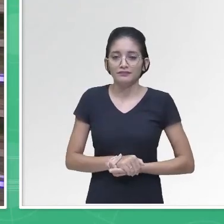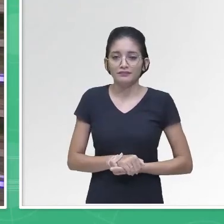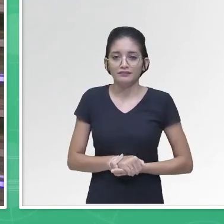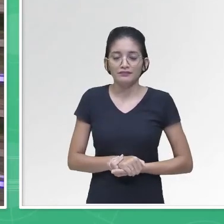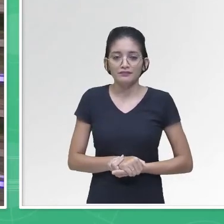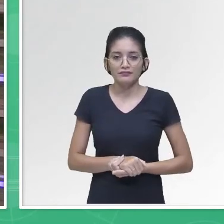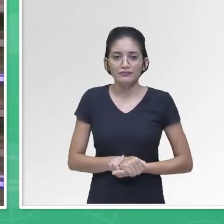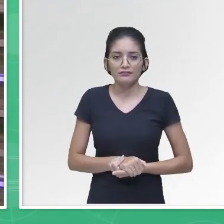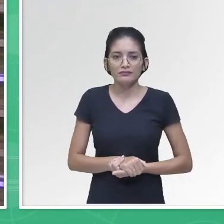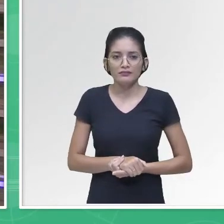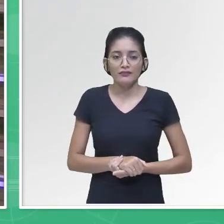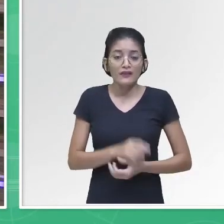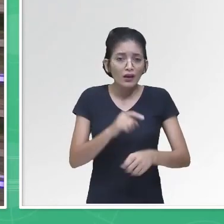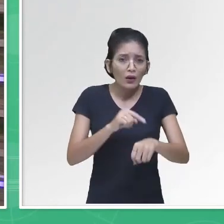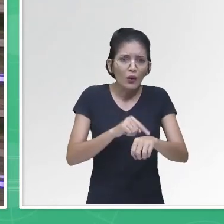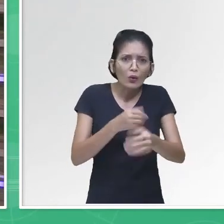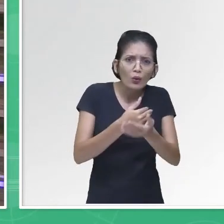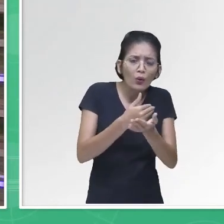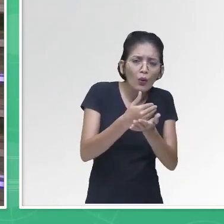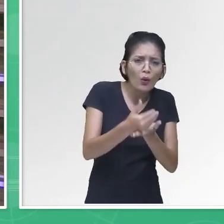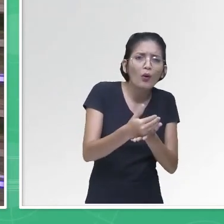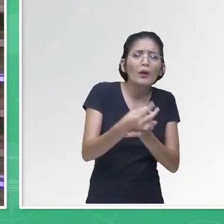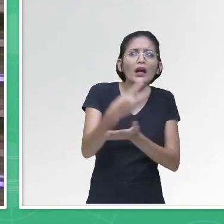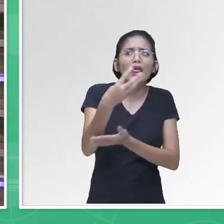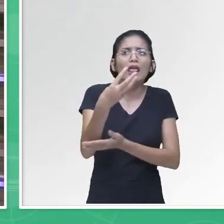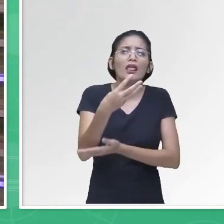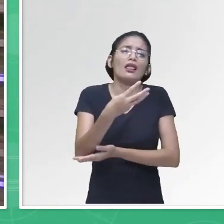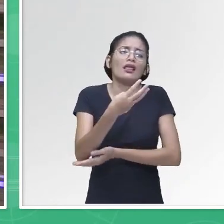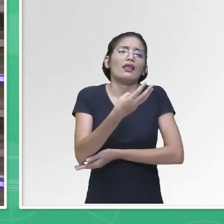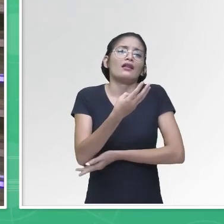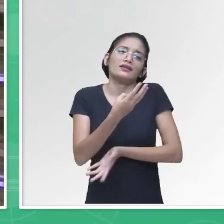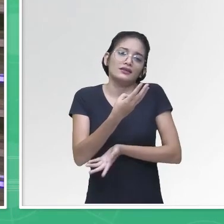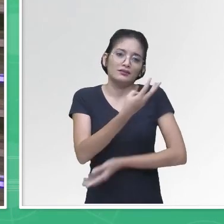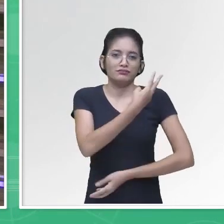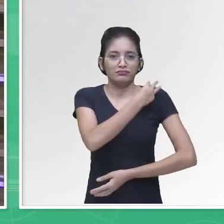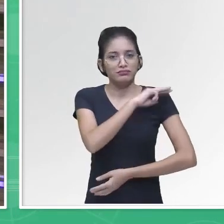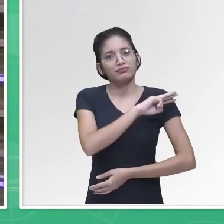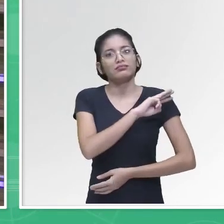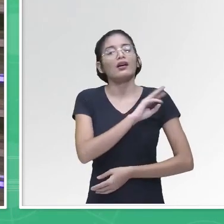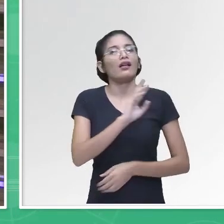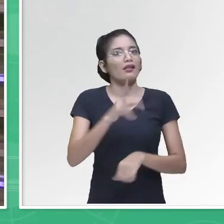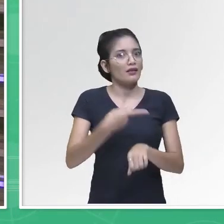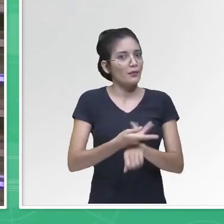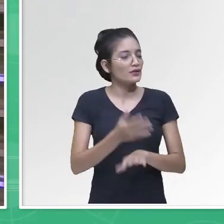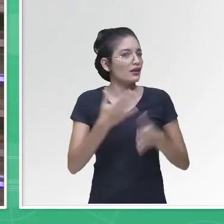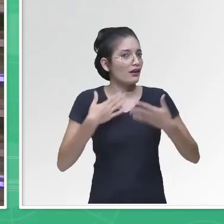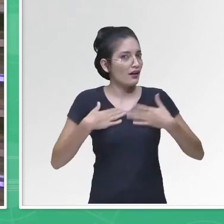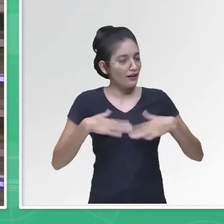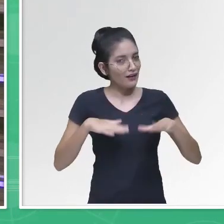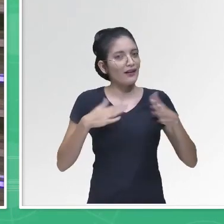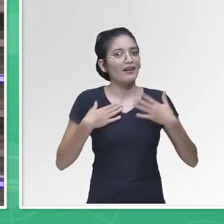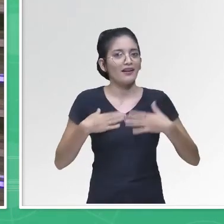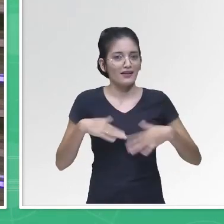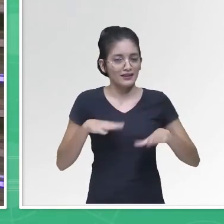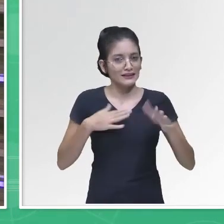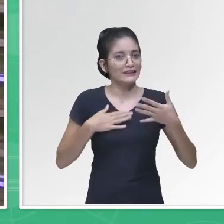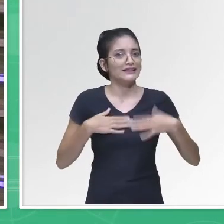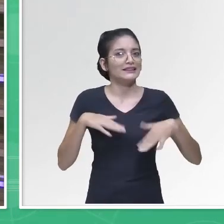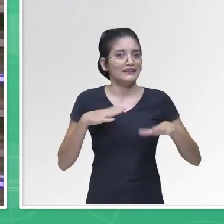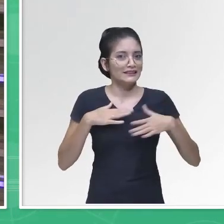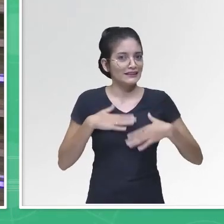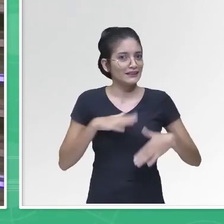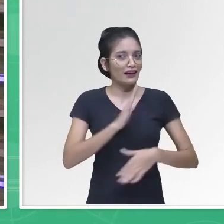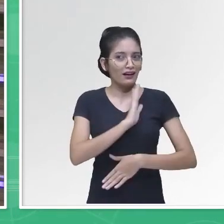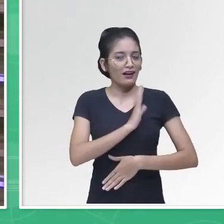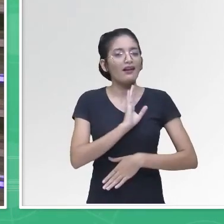Que horas começa a aula do terceiro ano? Daqui a pouco. Calma o coraçãozinho. Acalma o teu coração.